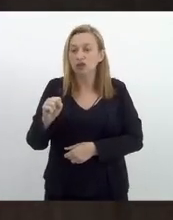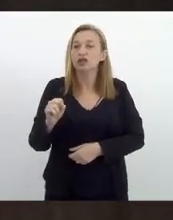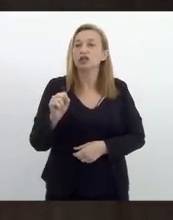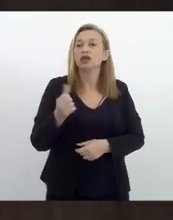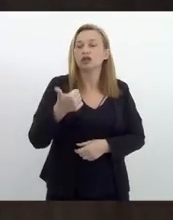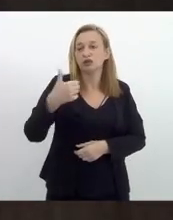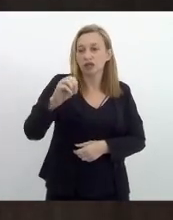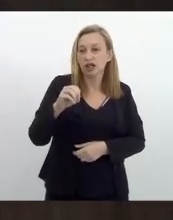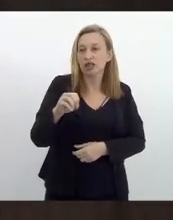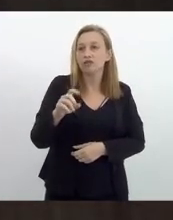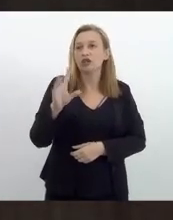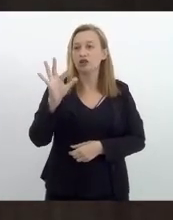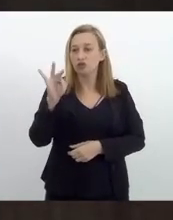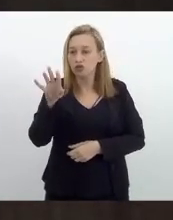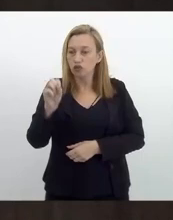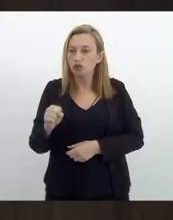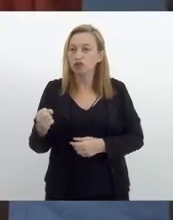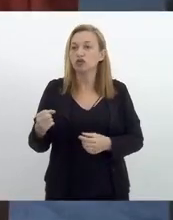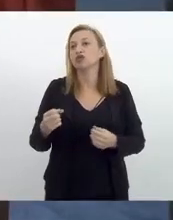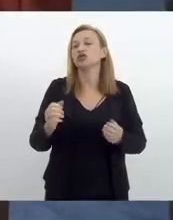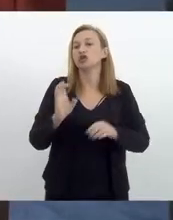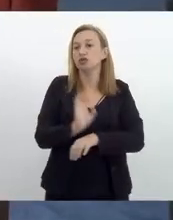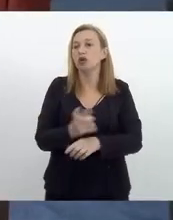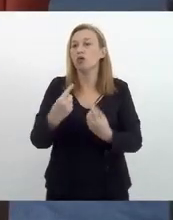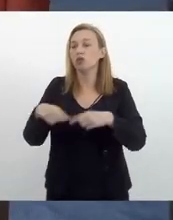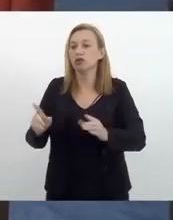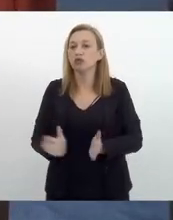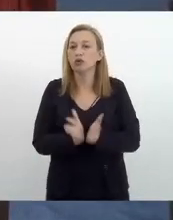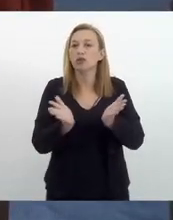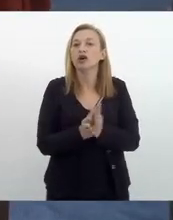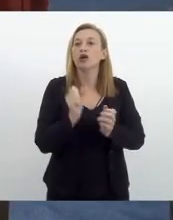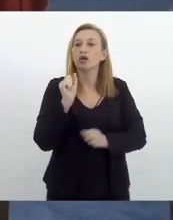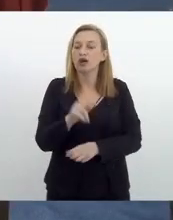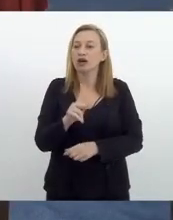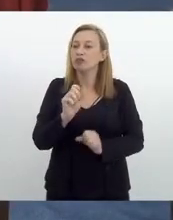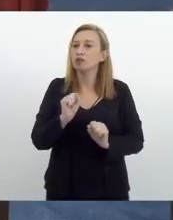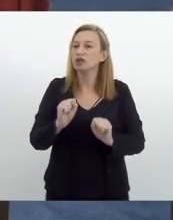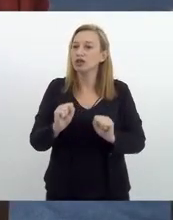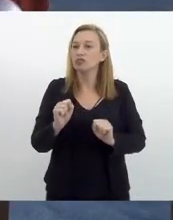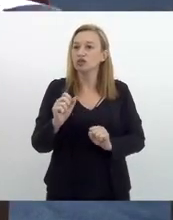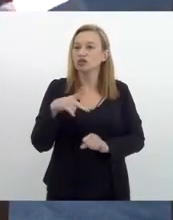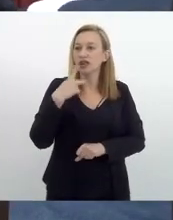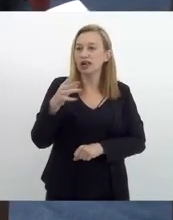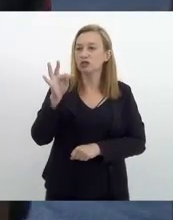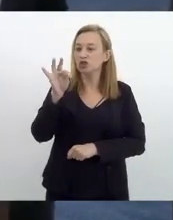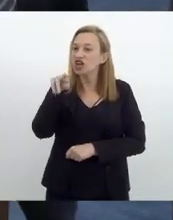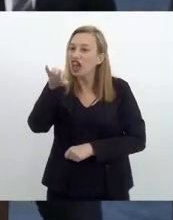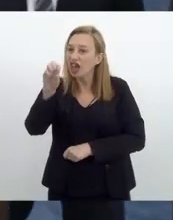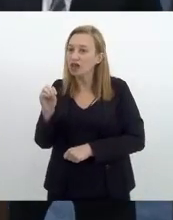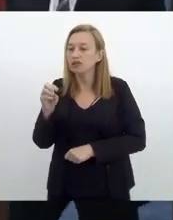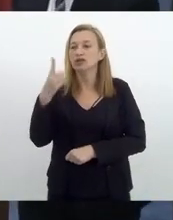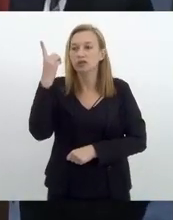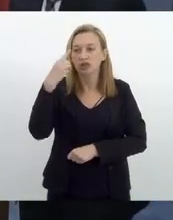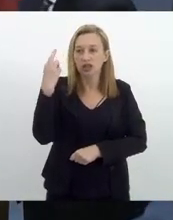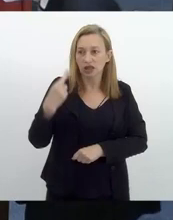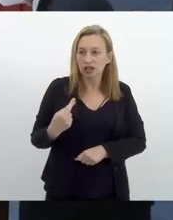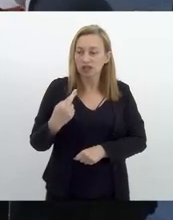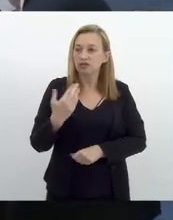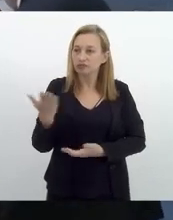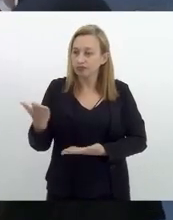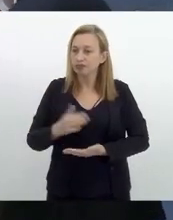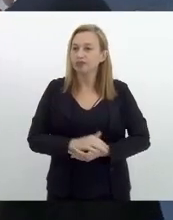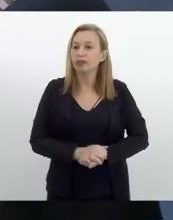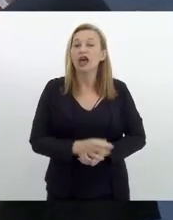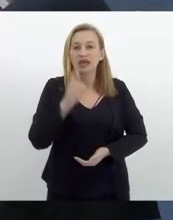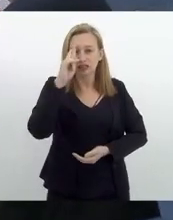Pobreza. Então, estão todos arrolados. Ok. Então, podemos passar agora para o triênio? Deputada Renata, por favor. Senhor